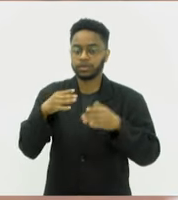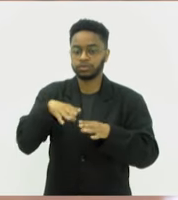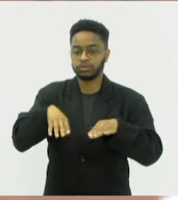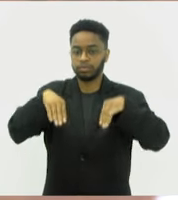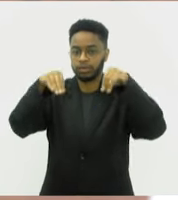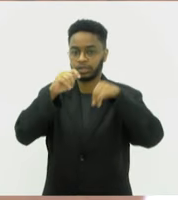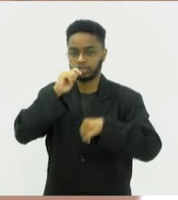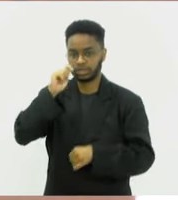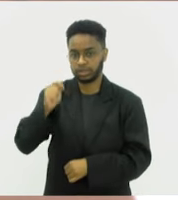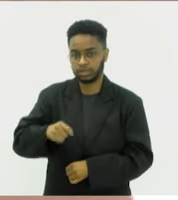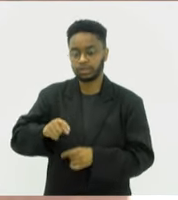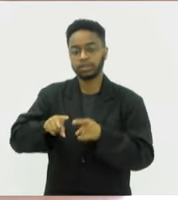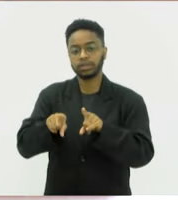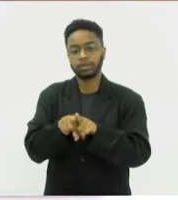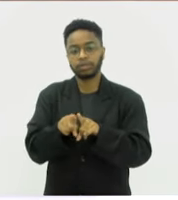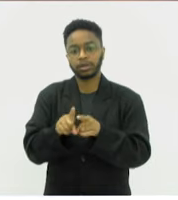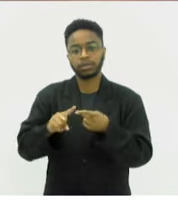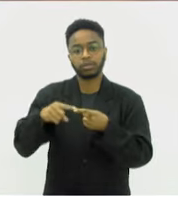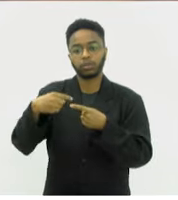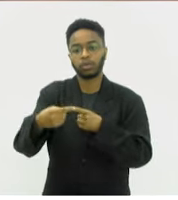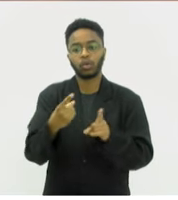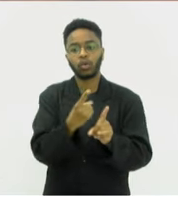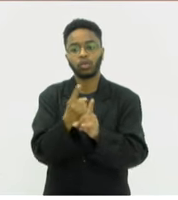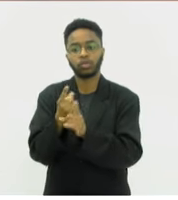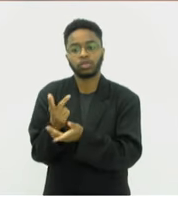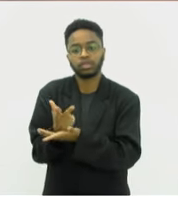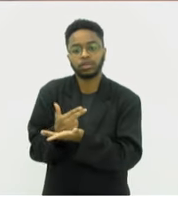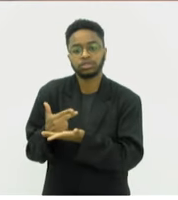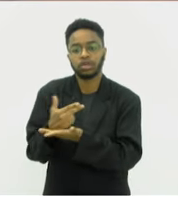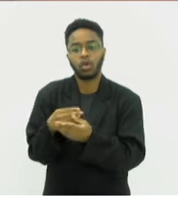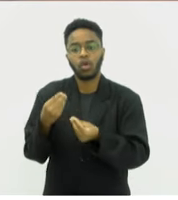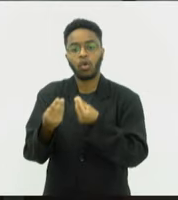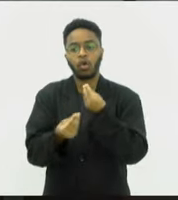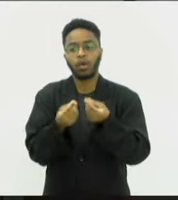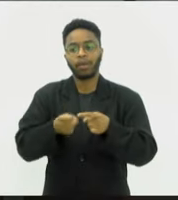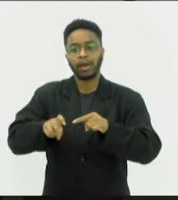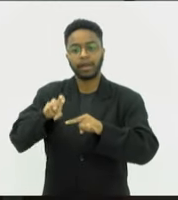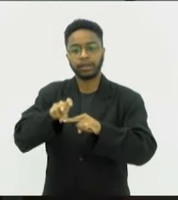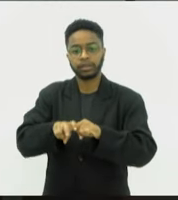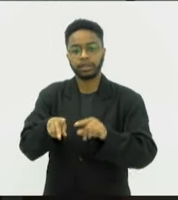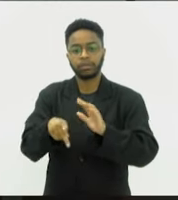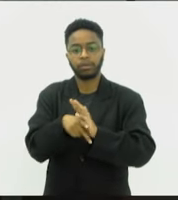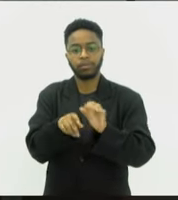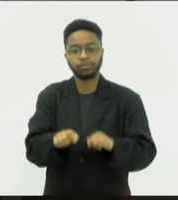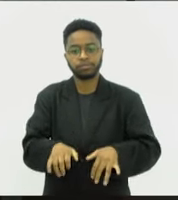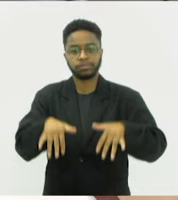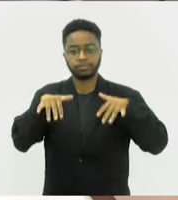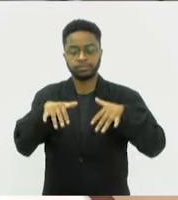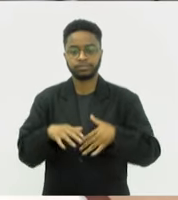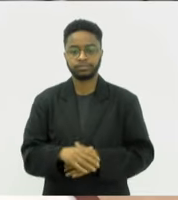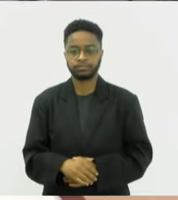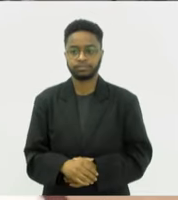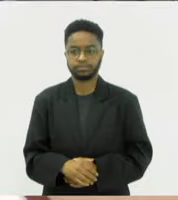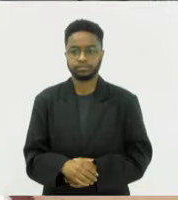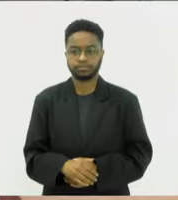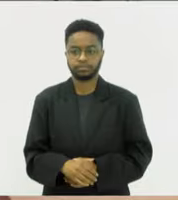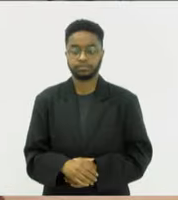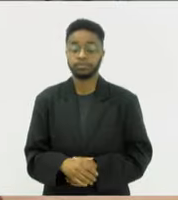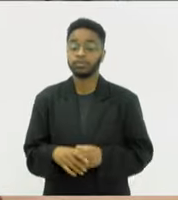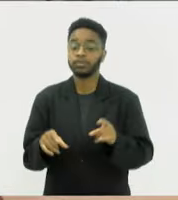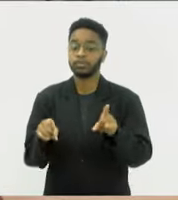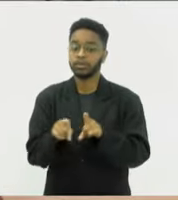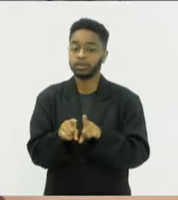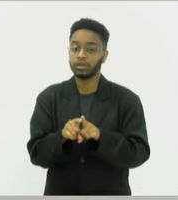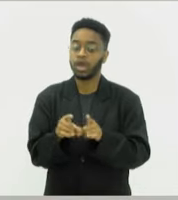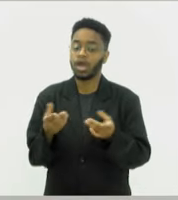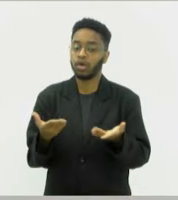aqui adiante nós encontramos o desenho das cadeiras que compõem o plenário Barbosa Lima Sobrinho. Tudo está sendo catalogado